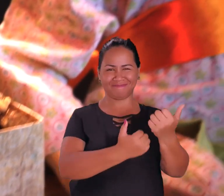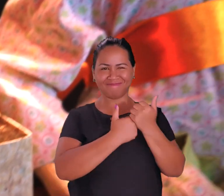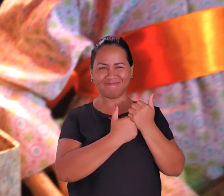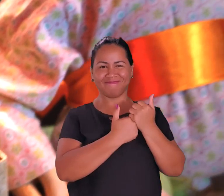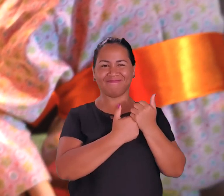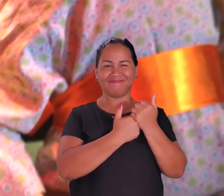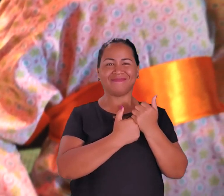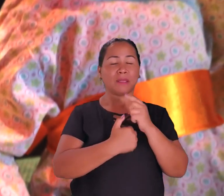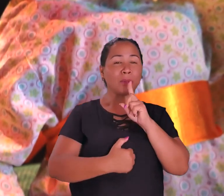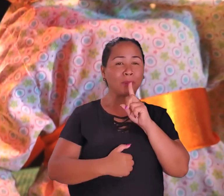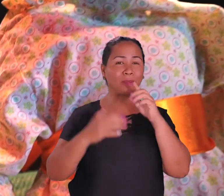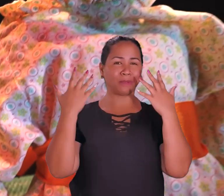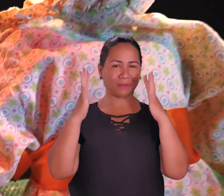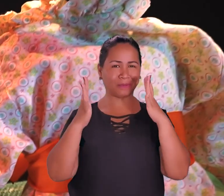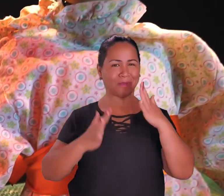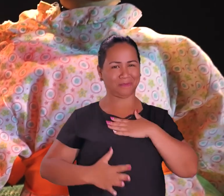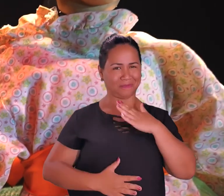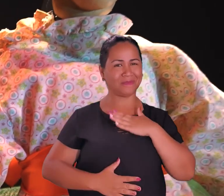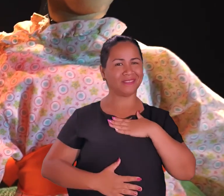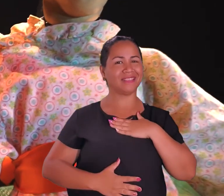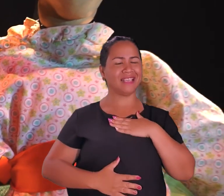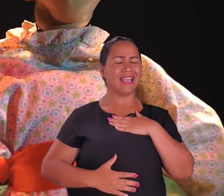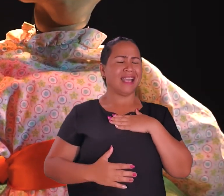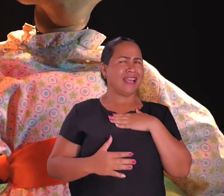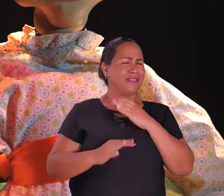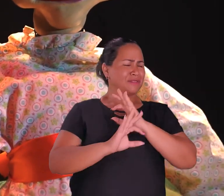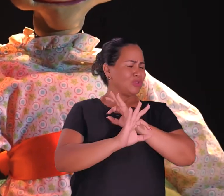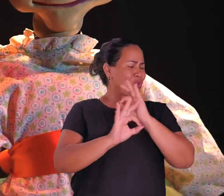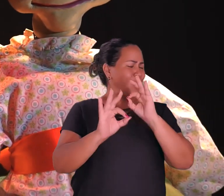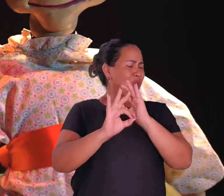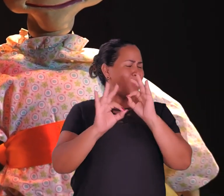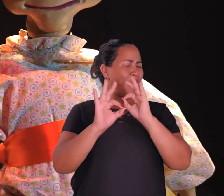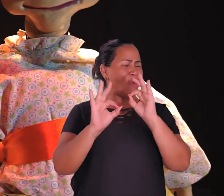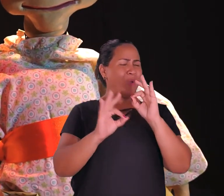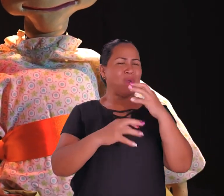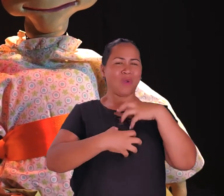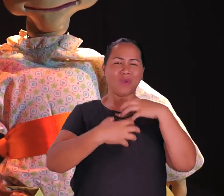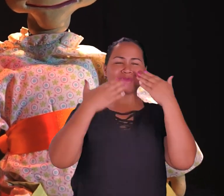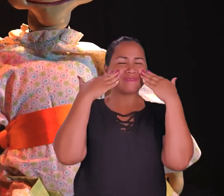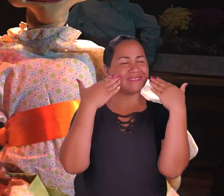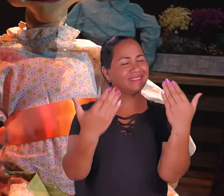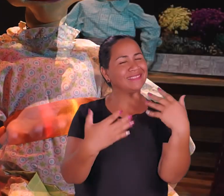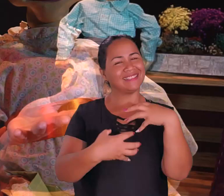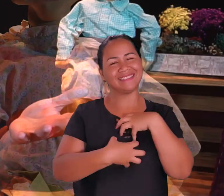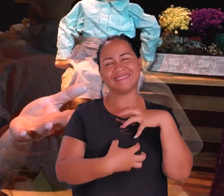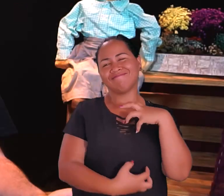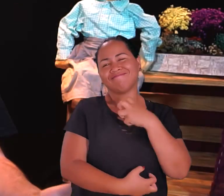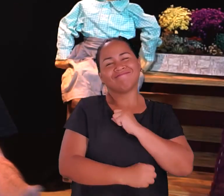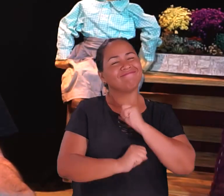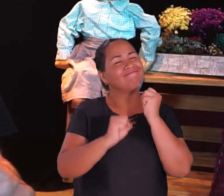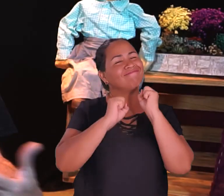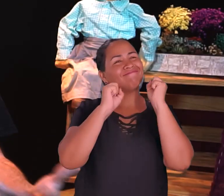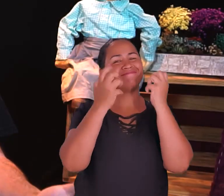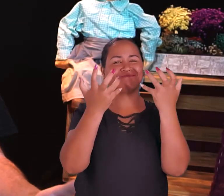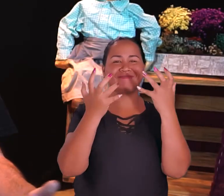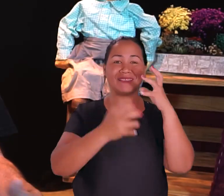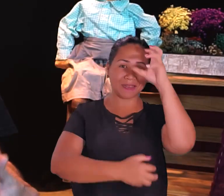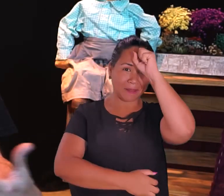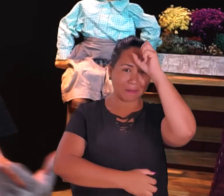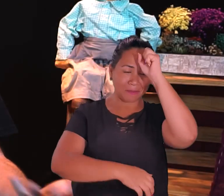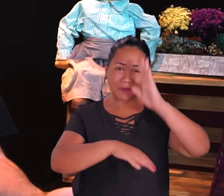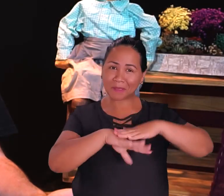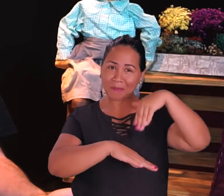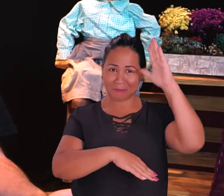aquela apresentação, e aí eu fiquei encantado em conhecer mais, em saber mais. A escola não era um